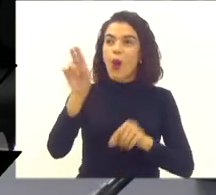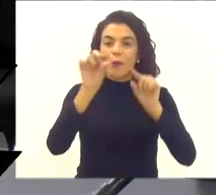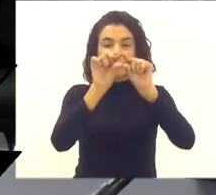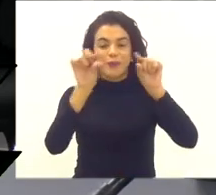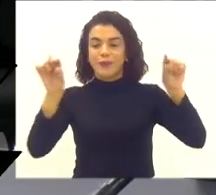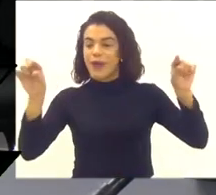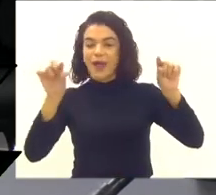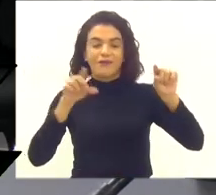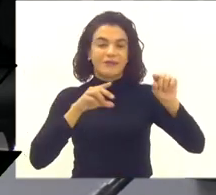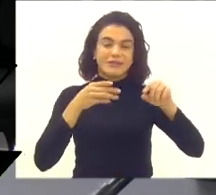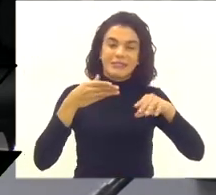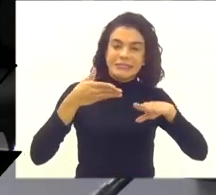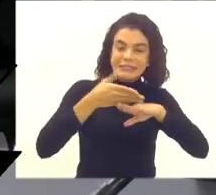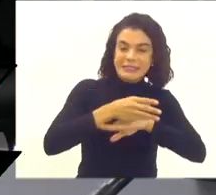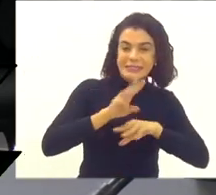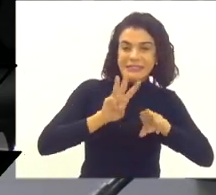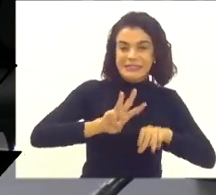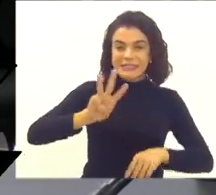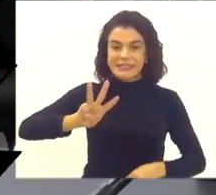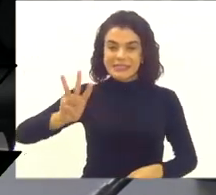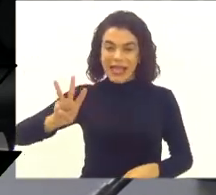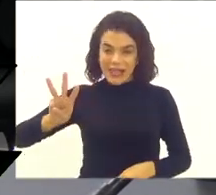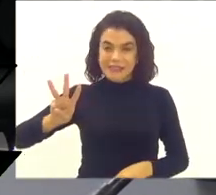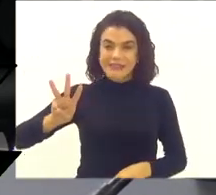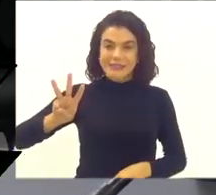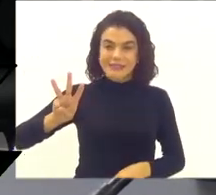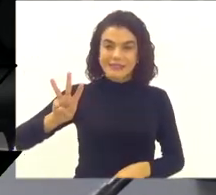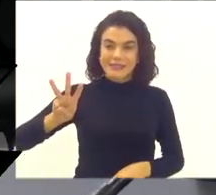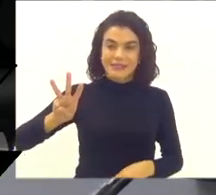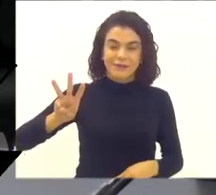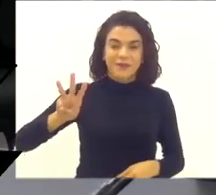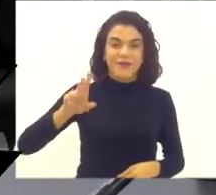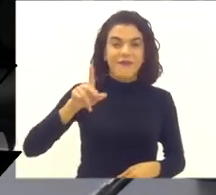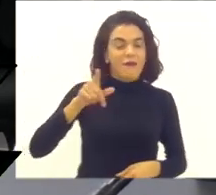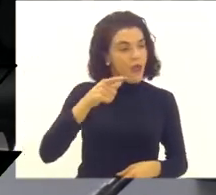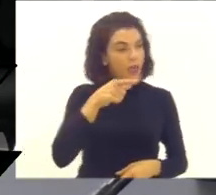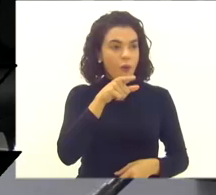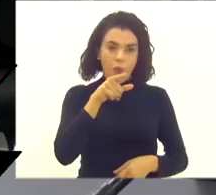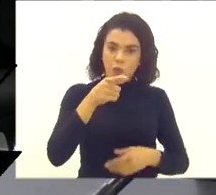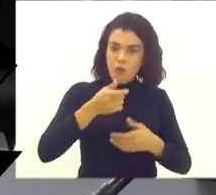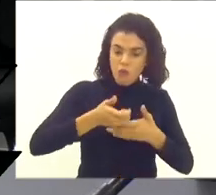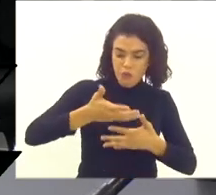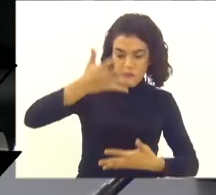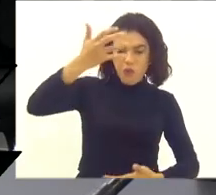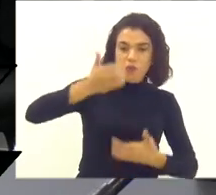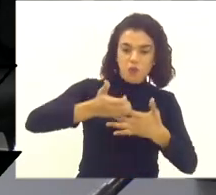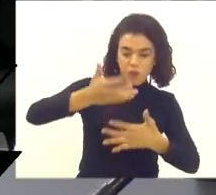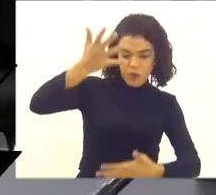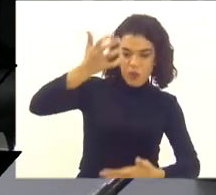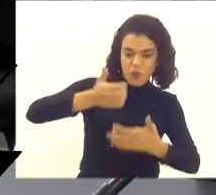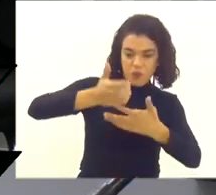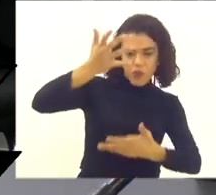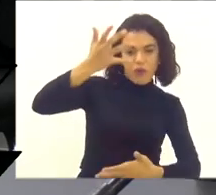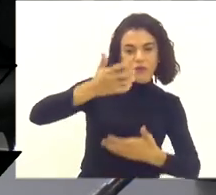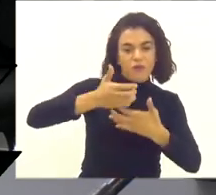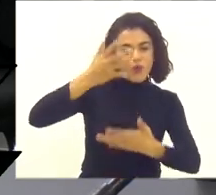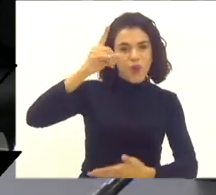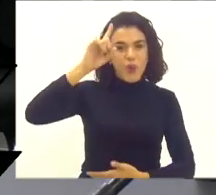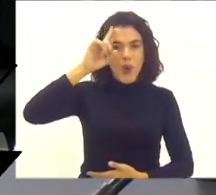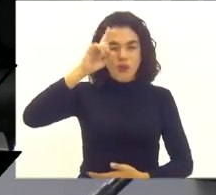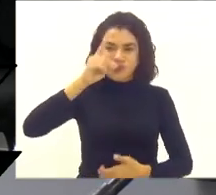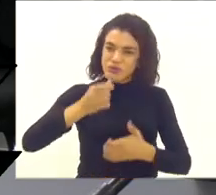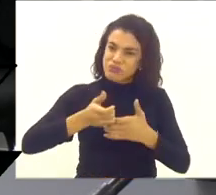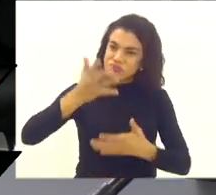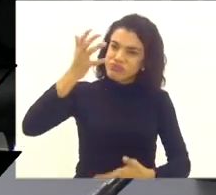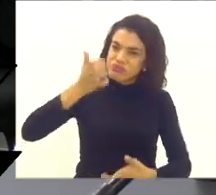aí você entra no site você vê um veículo de Notícias né que muitas vezes posta notícia assim todos os dias